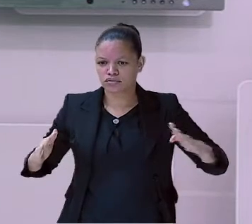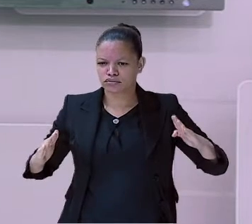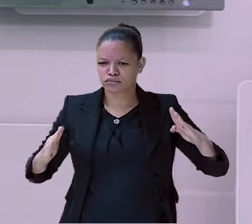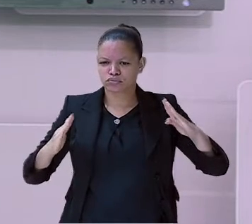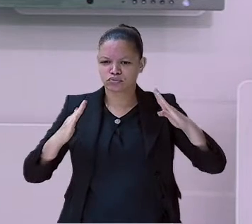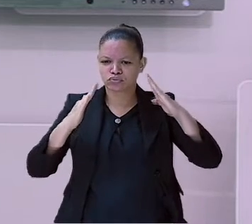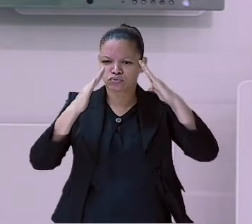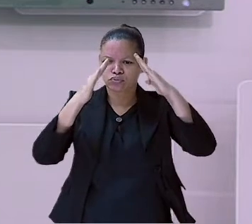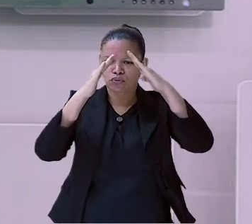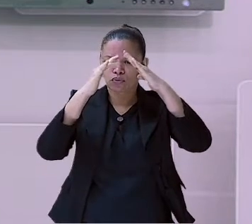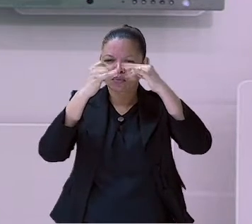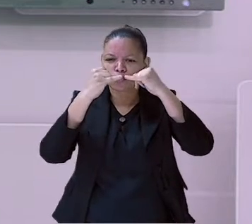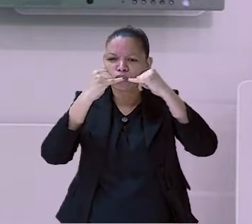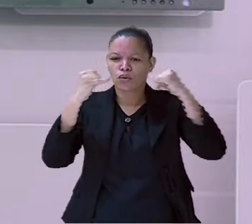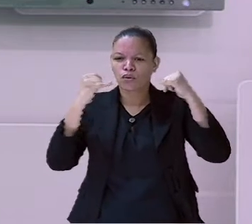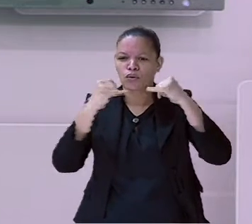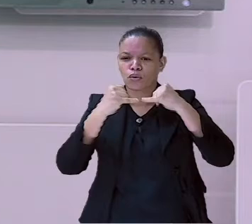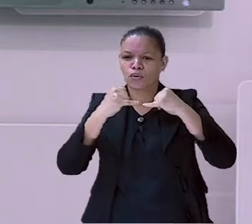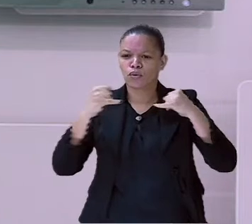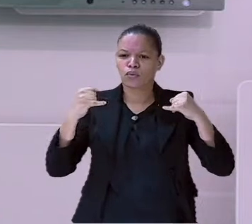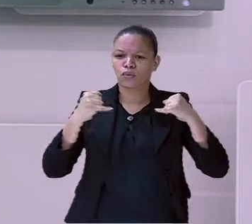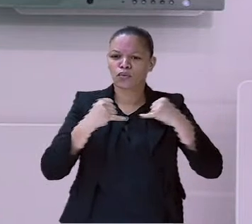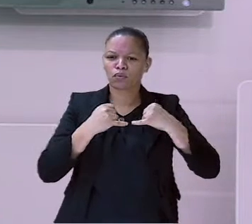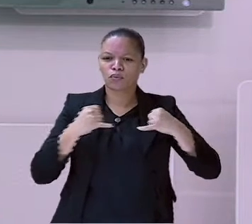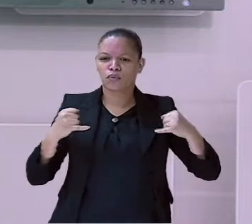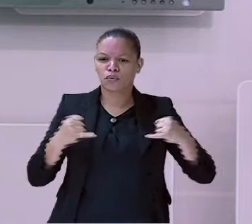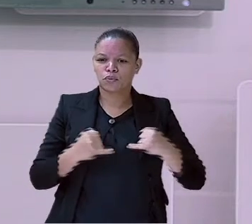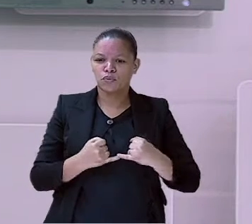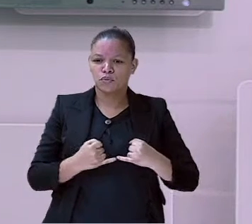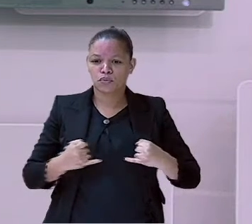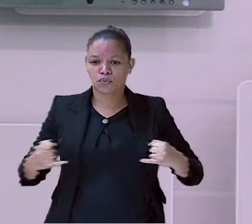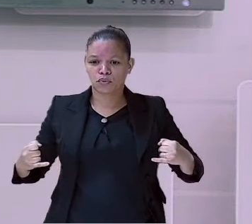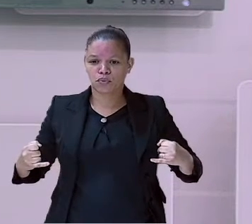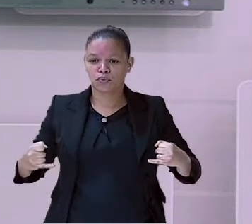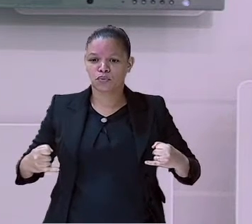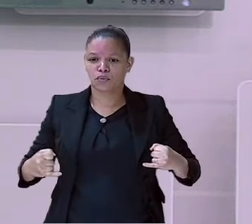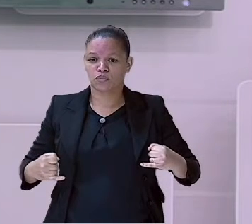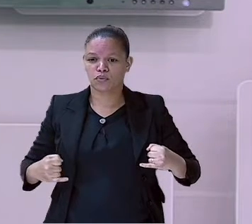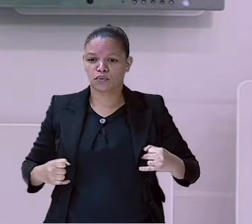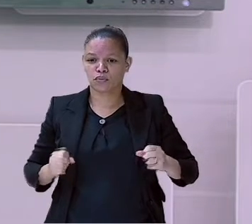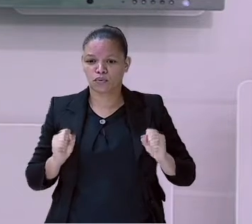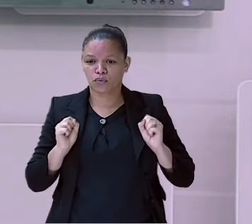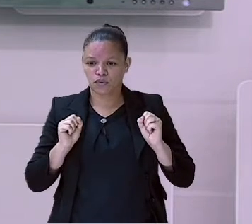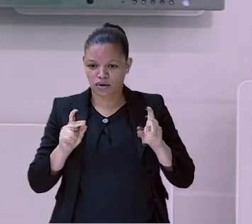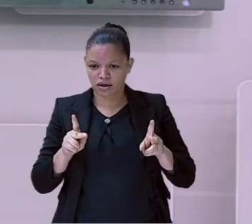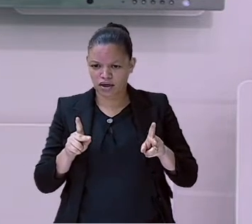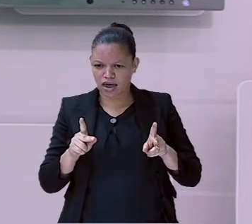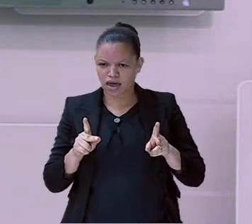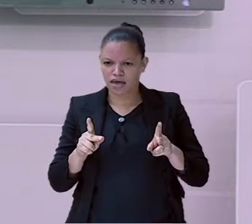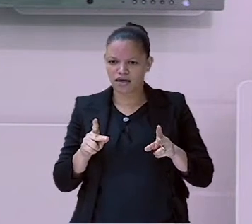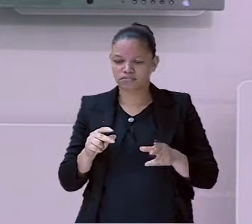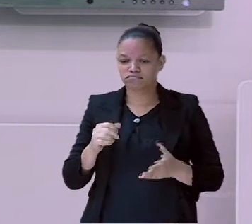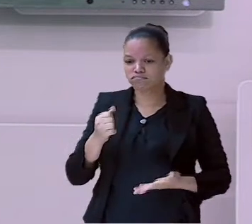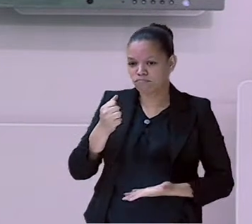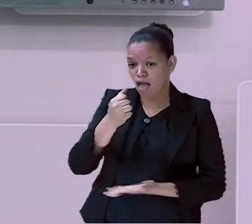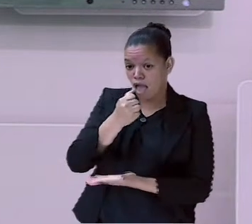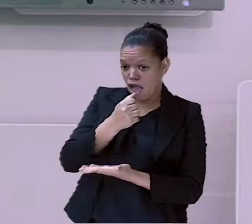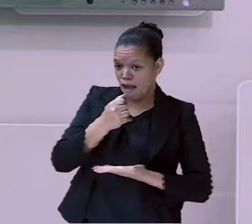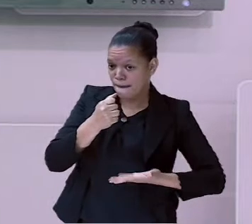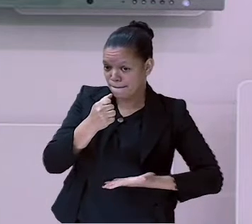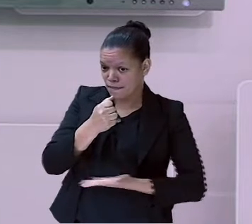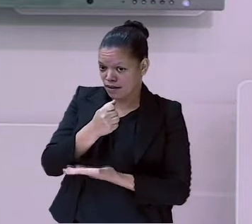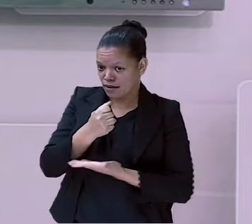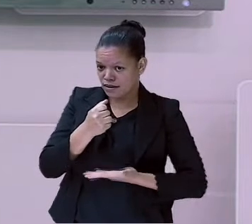de oleaginosas e açúcares e gorduras ali bem pouco, ok? Então aqui é a base de uma alimentação